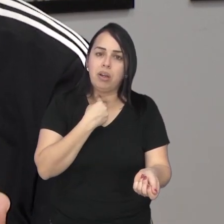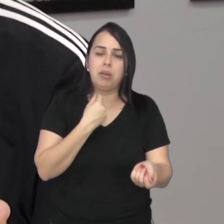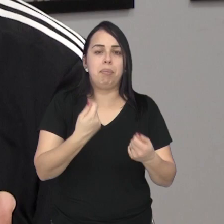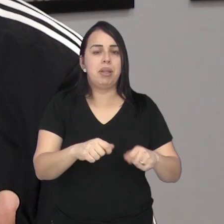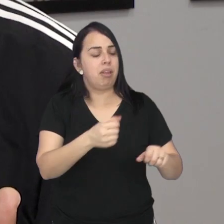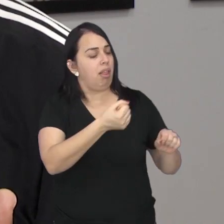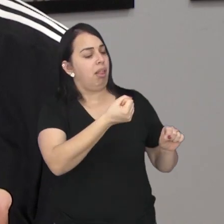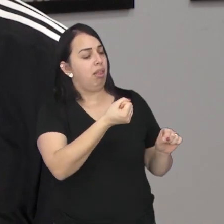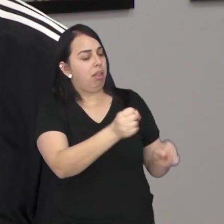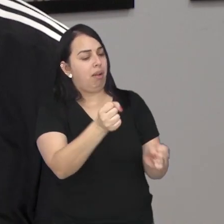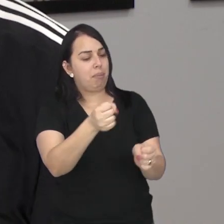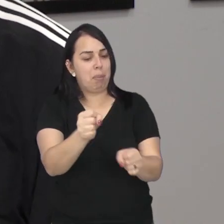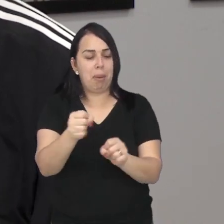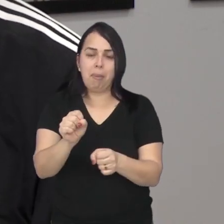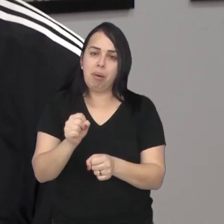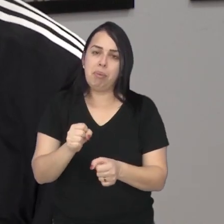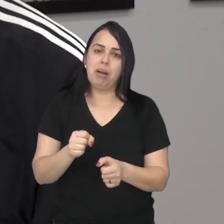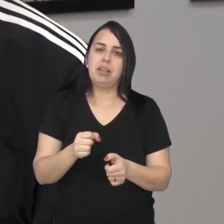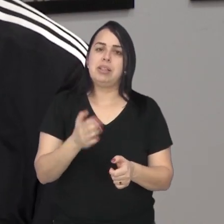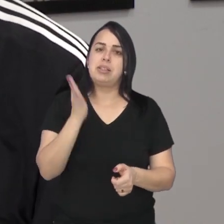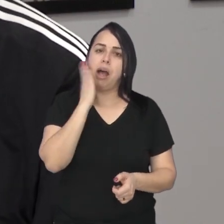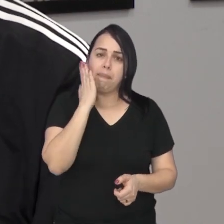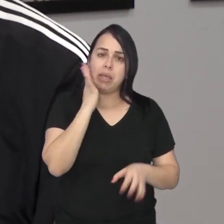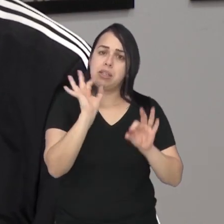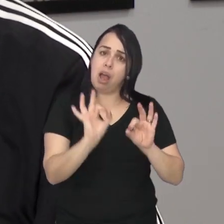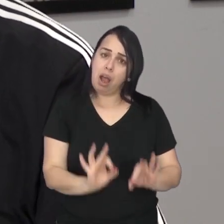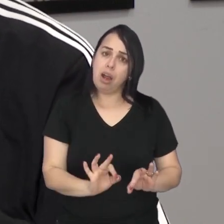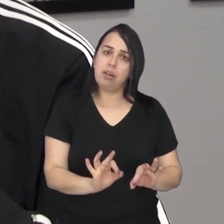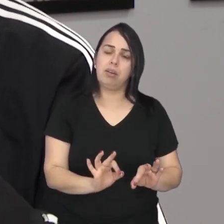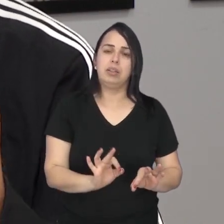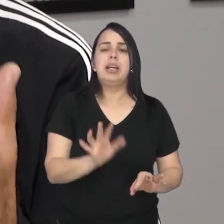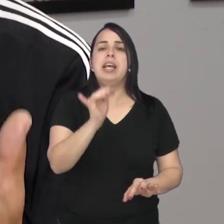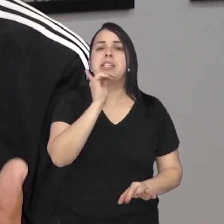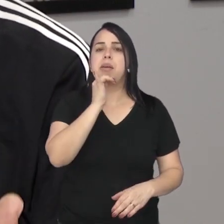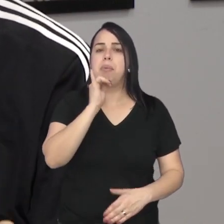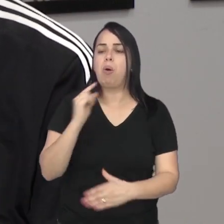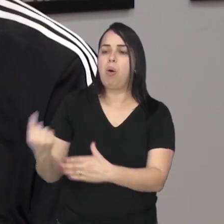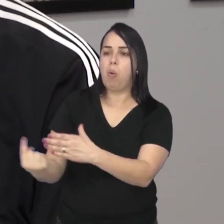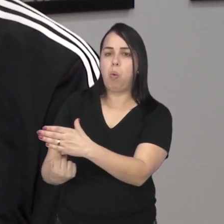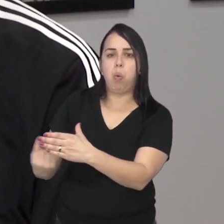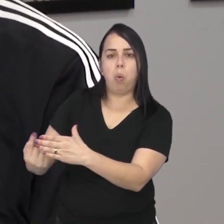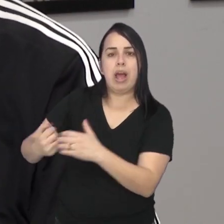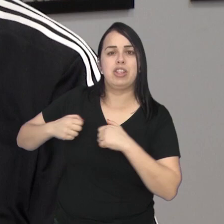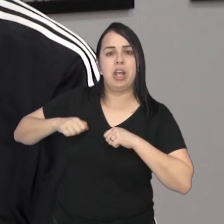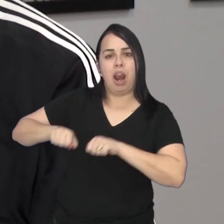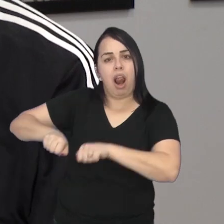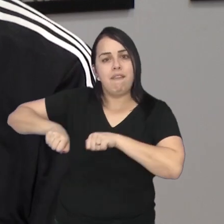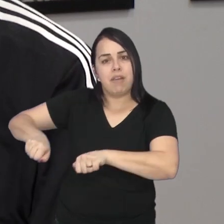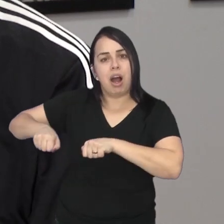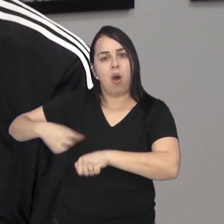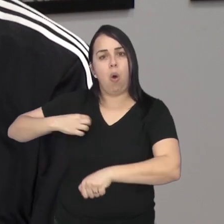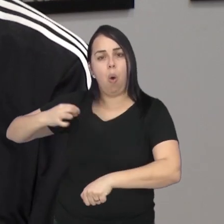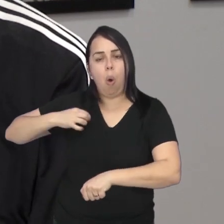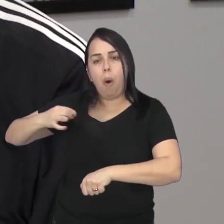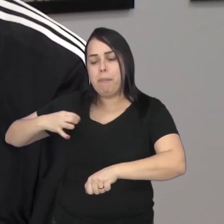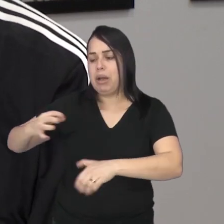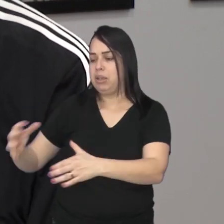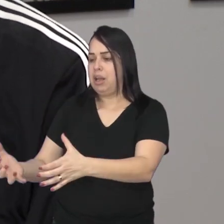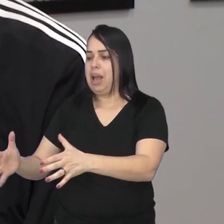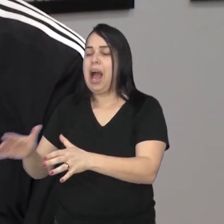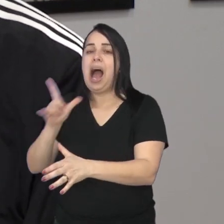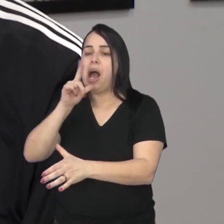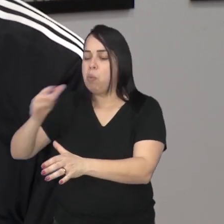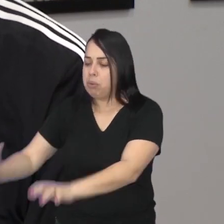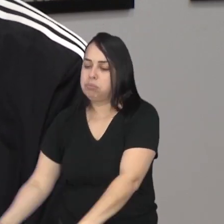vassoura hidráulica, né? Você tem que saber como é que você lava a sua calçada, aproveitar as águas da máquina de lavar, isso tudo